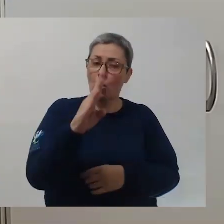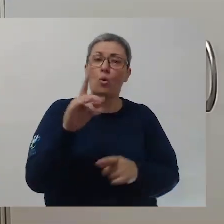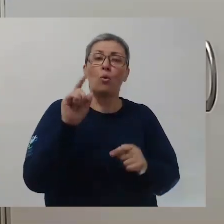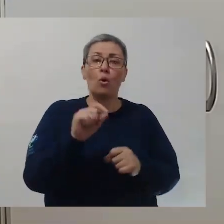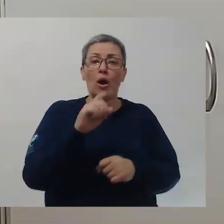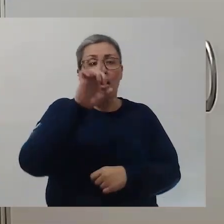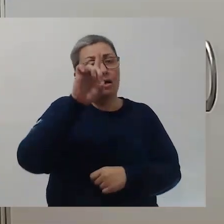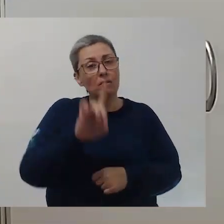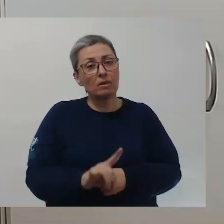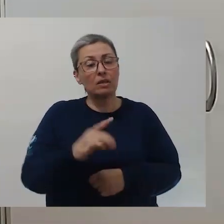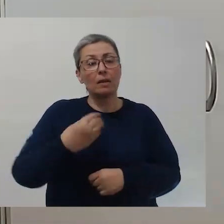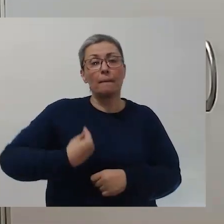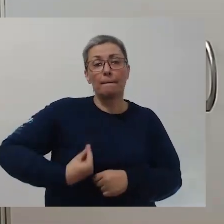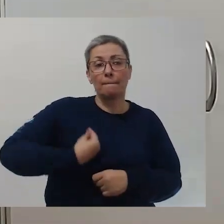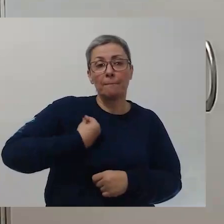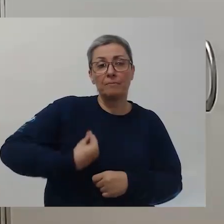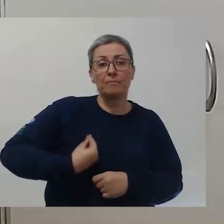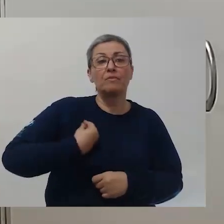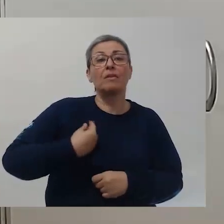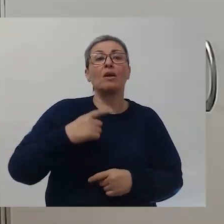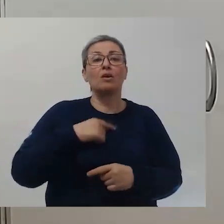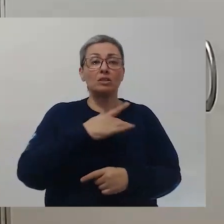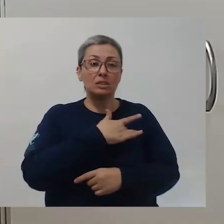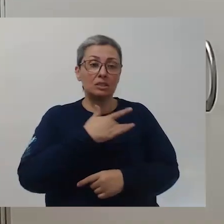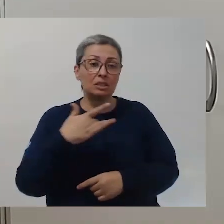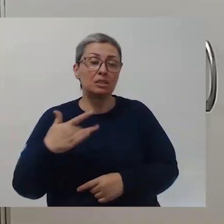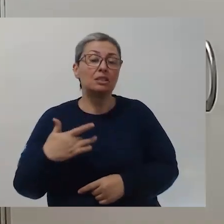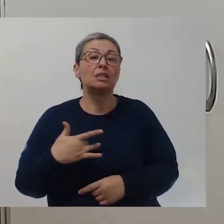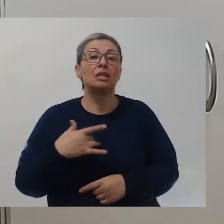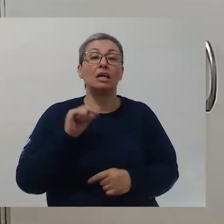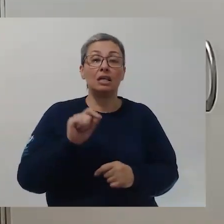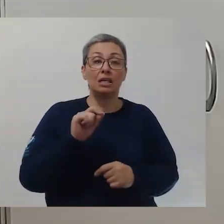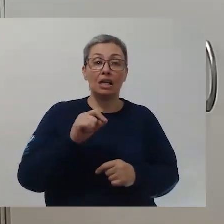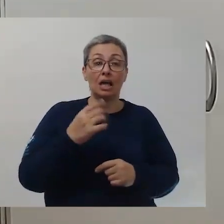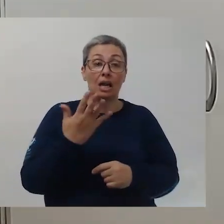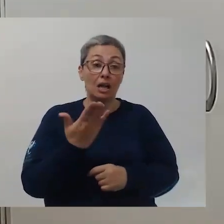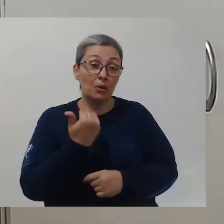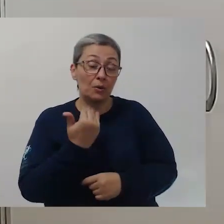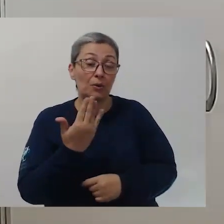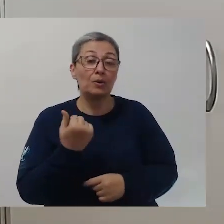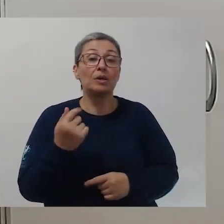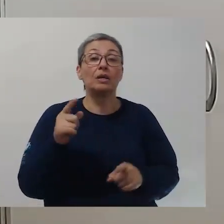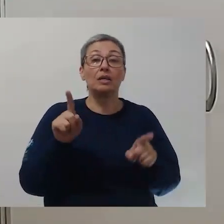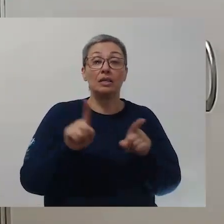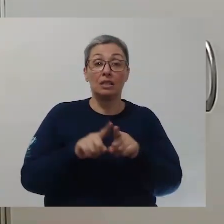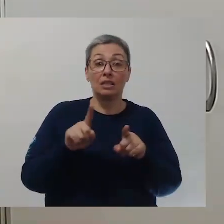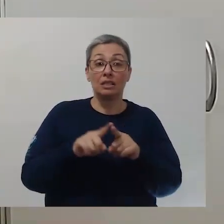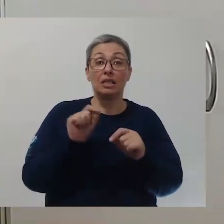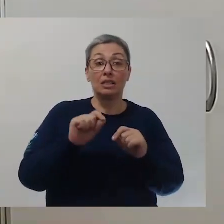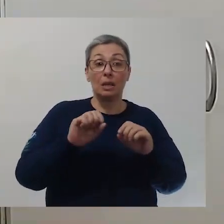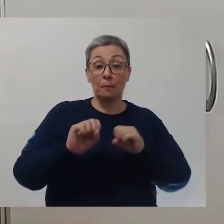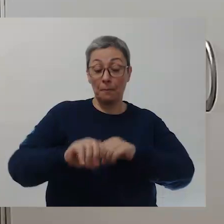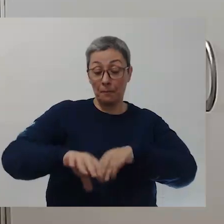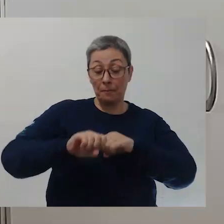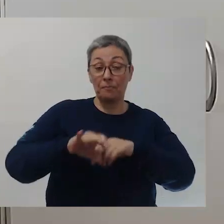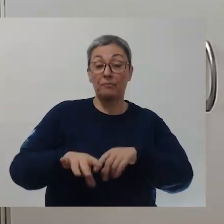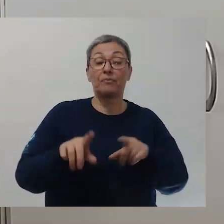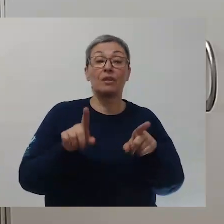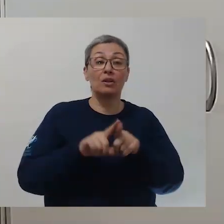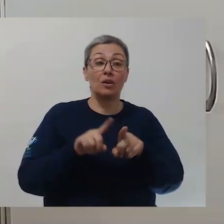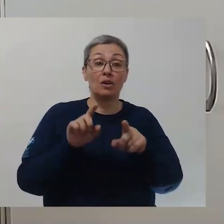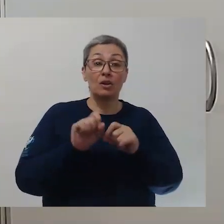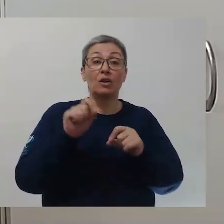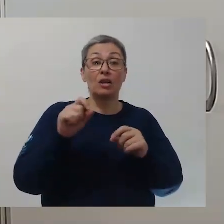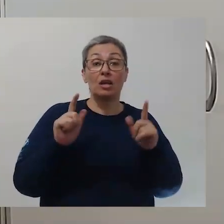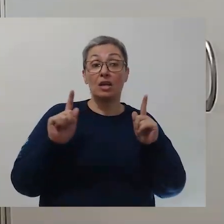o direito à vida, à saúde, à alimentação, à educação,